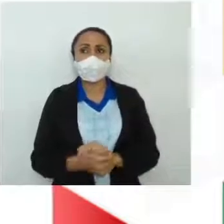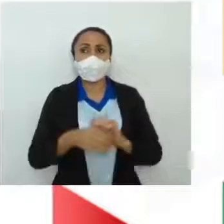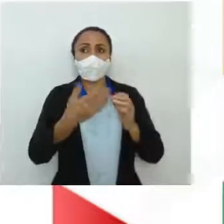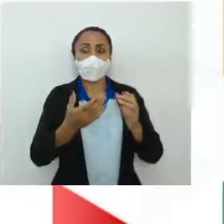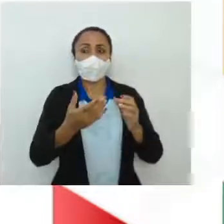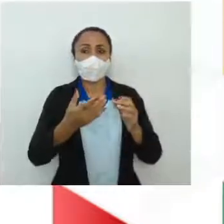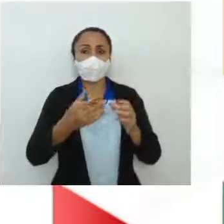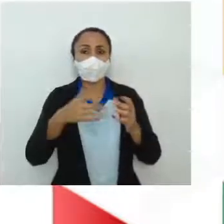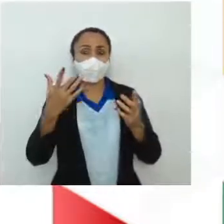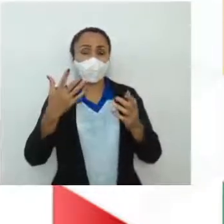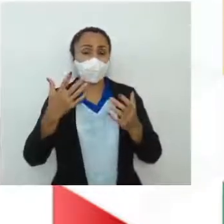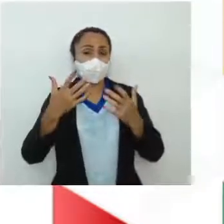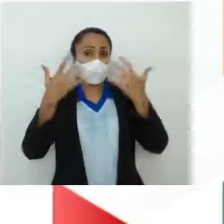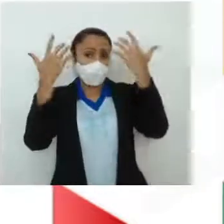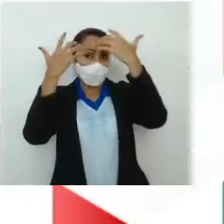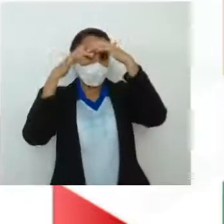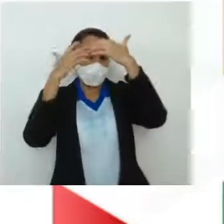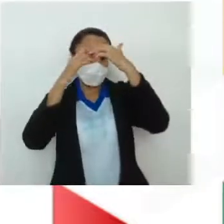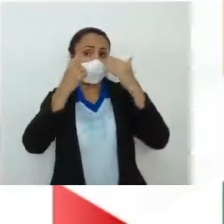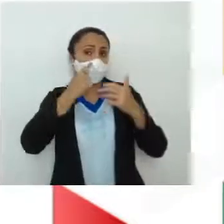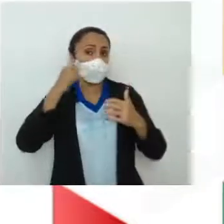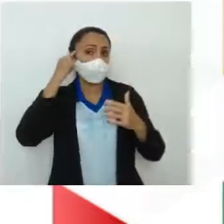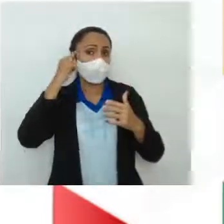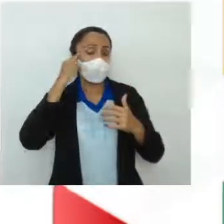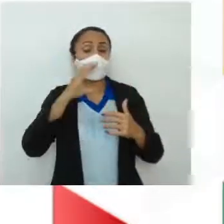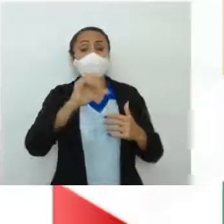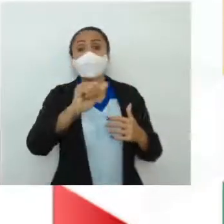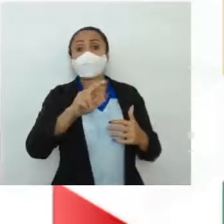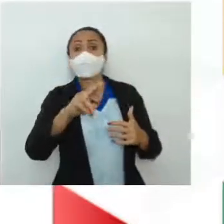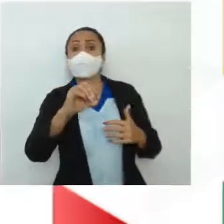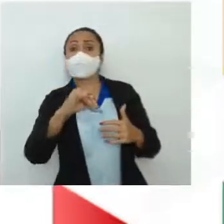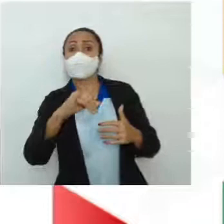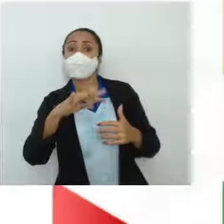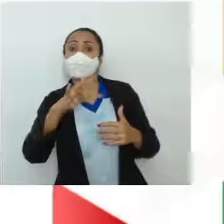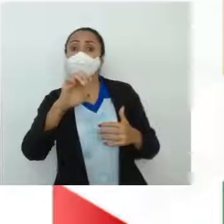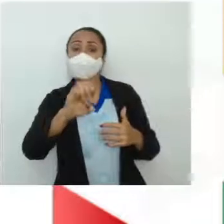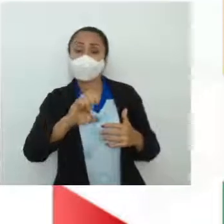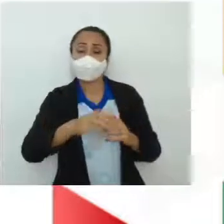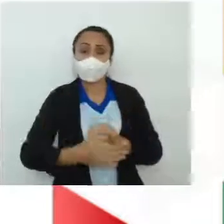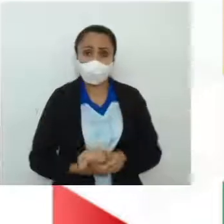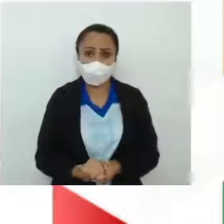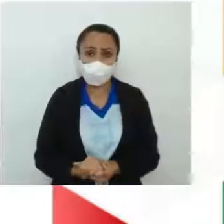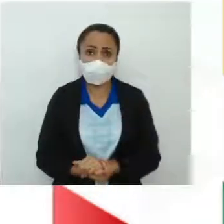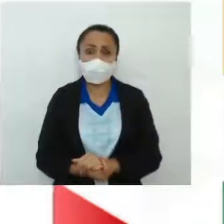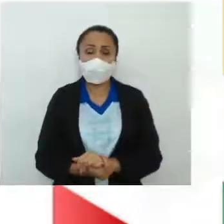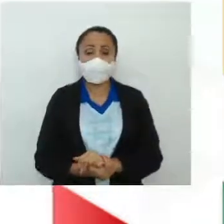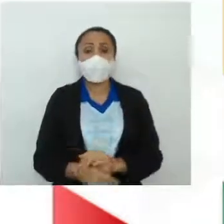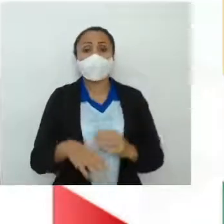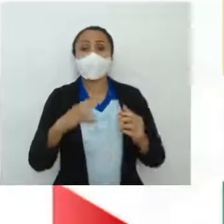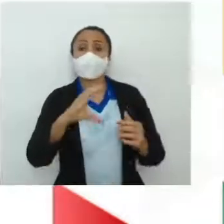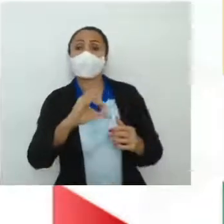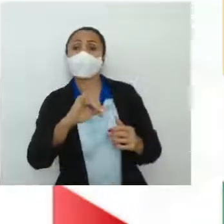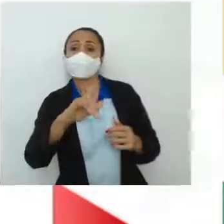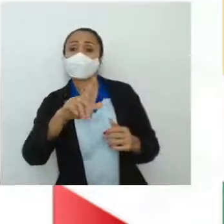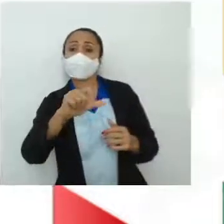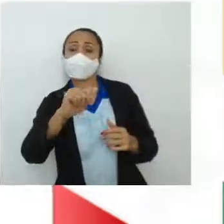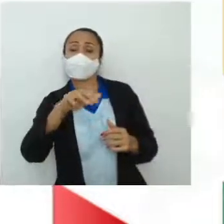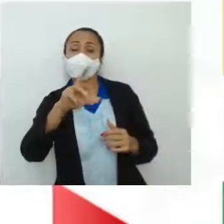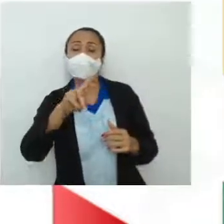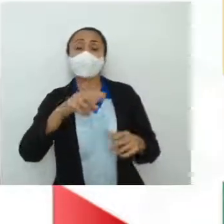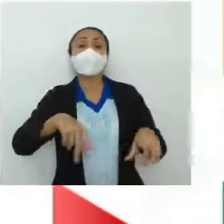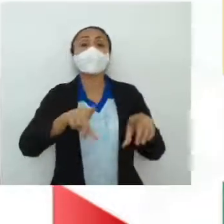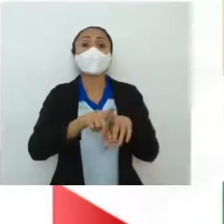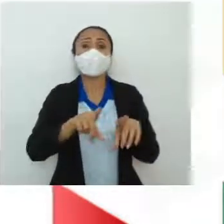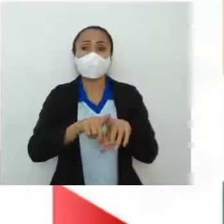nervo óptico, a caroide, o cristalino e o corpo ciliar, que é também